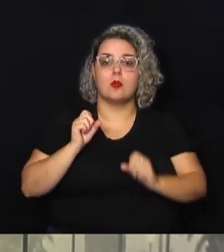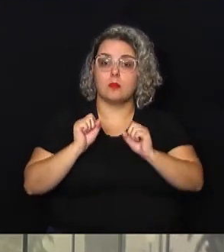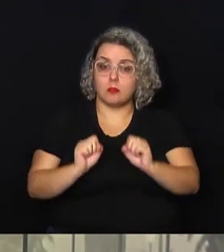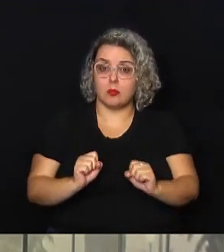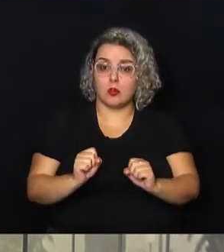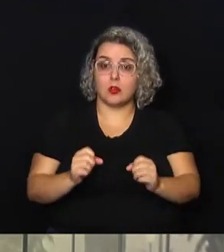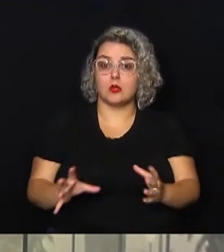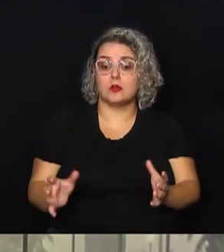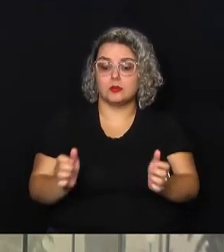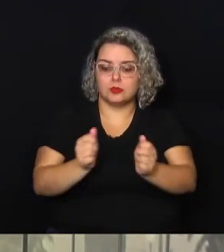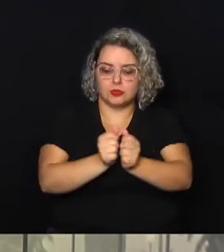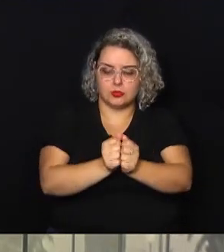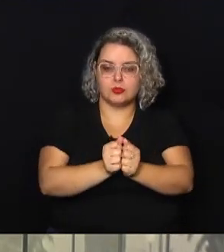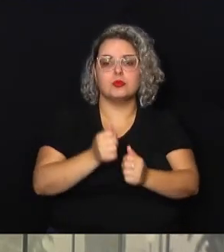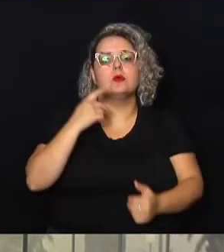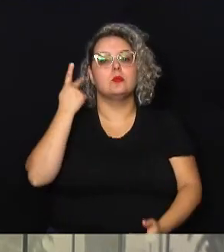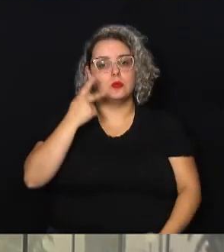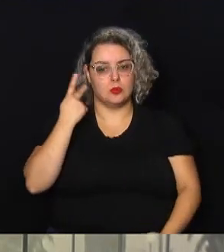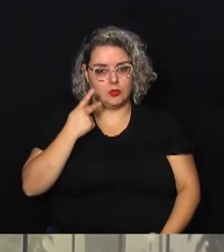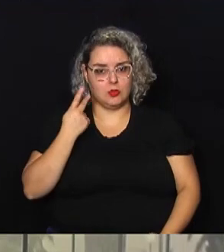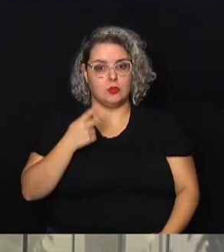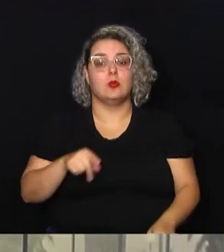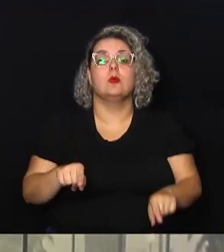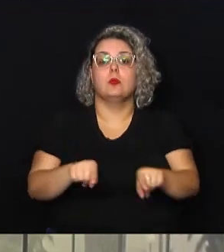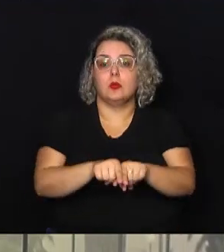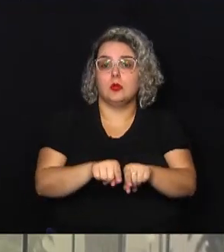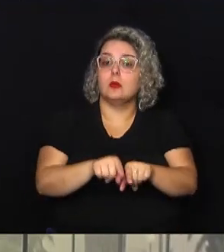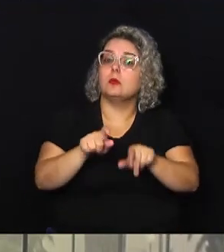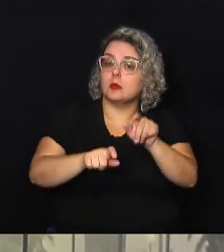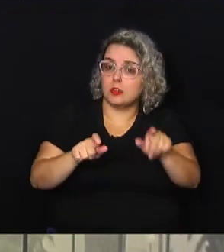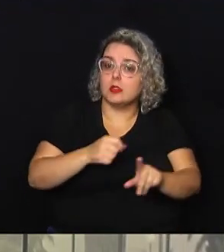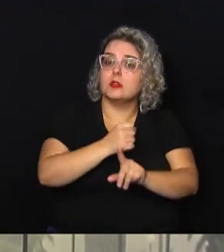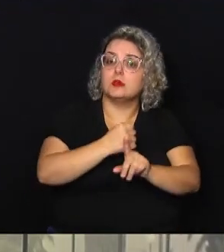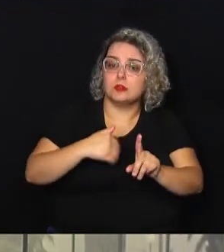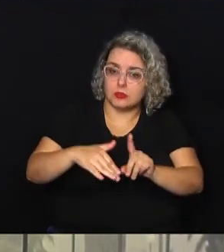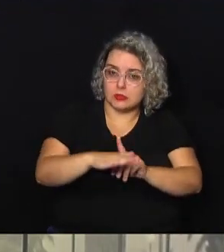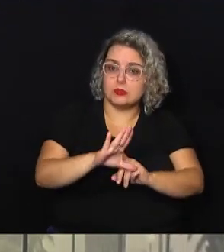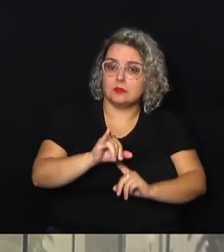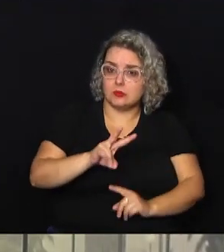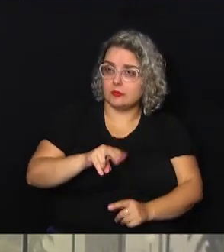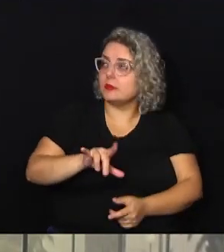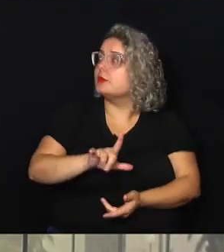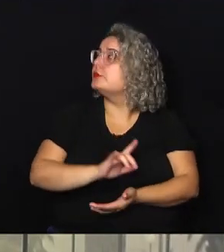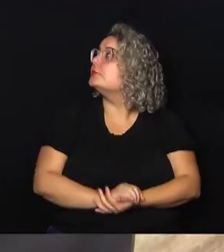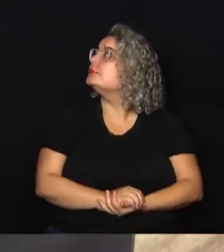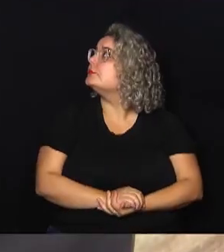integrada tanto por vereadores quanto por pessoas da sociedade civil